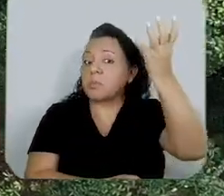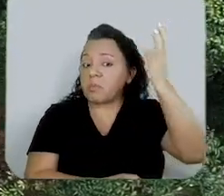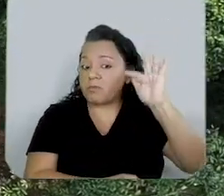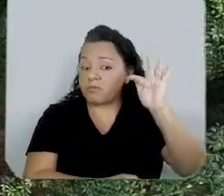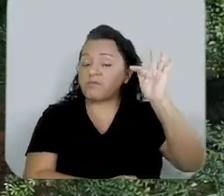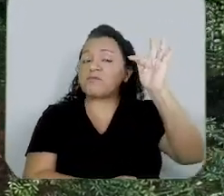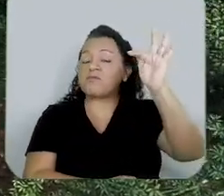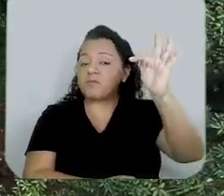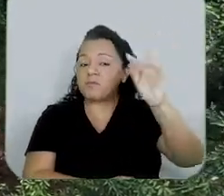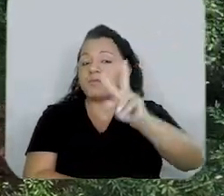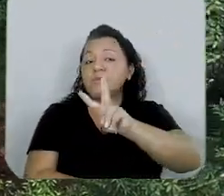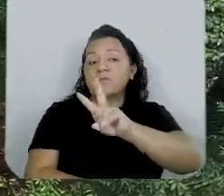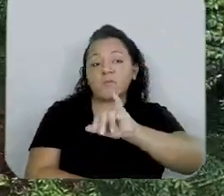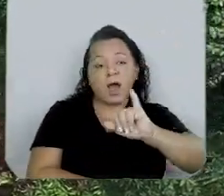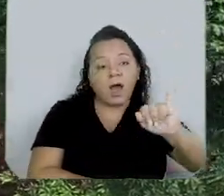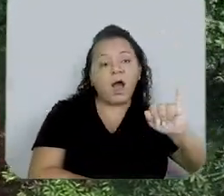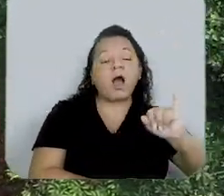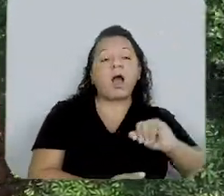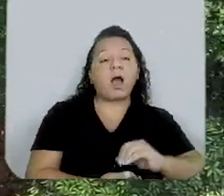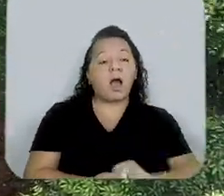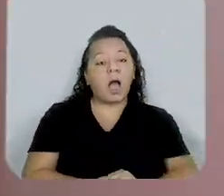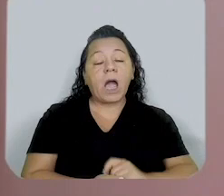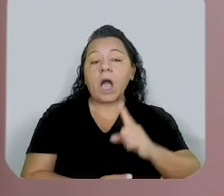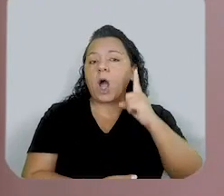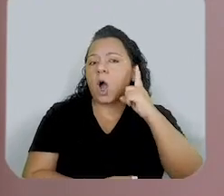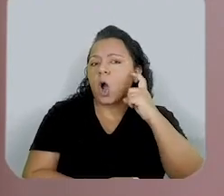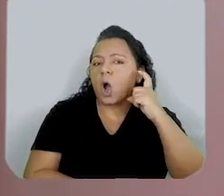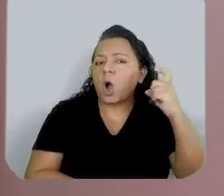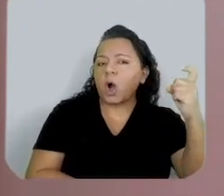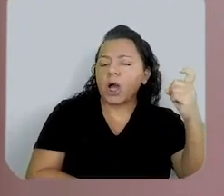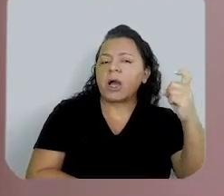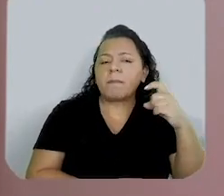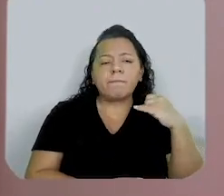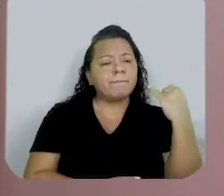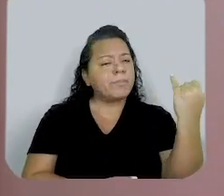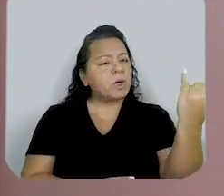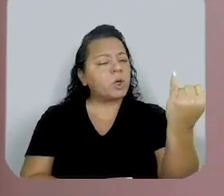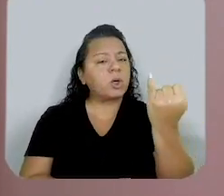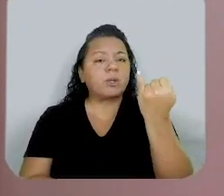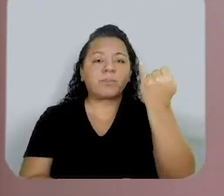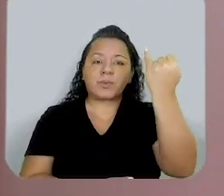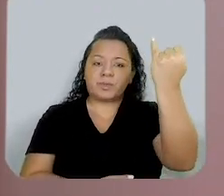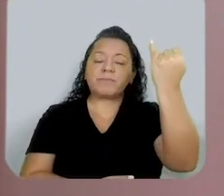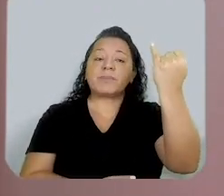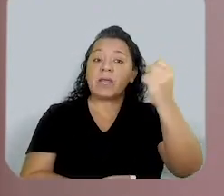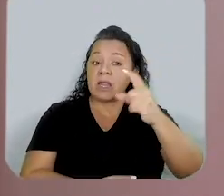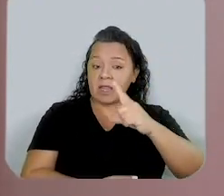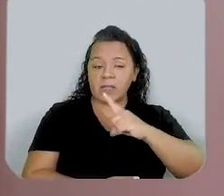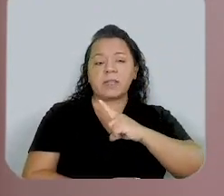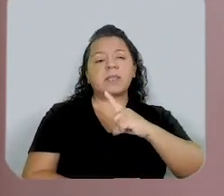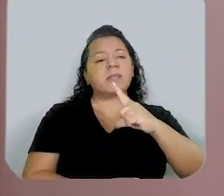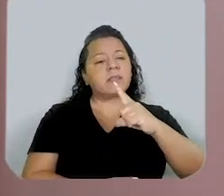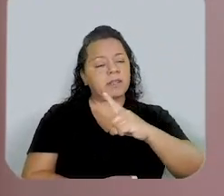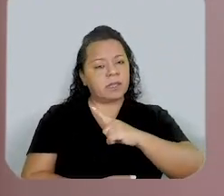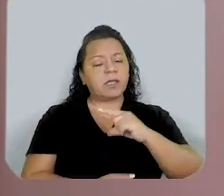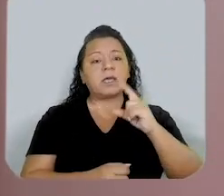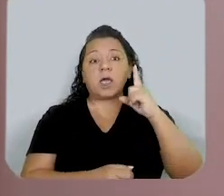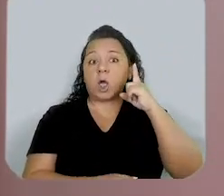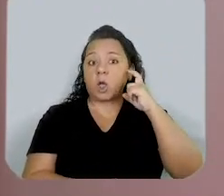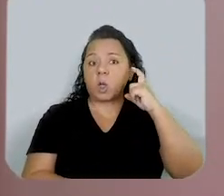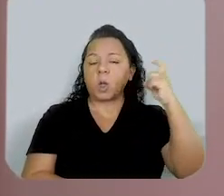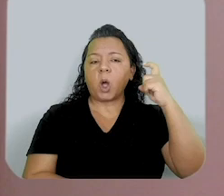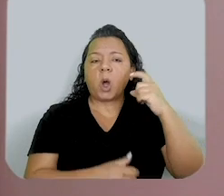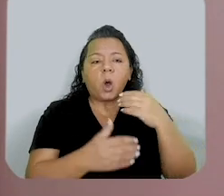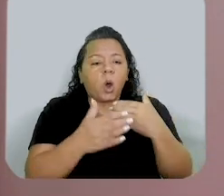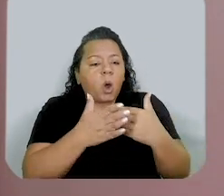O som dela, para nós, é muito importante. Ela tem som. Não é qualquer um que percebe. Tem que ser muito especial para perceber